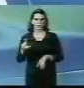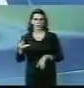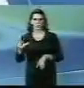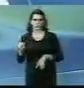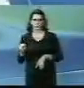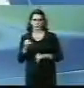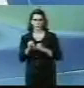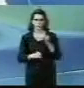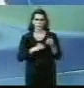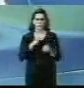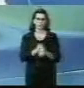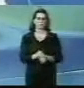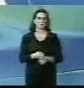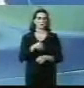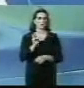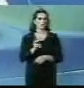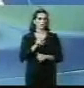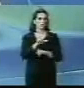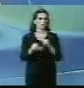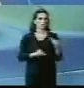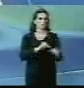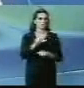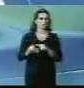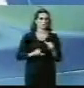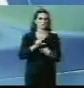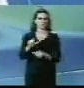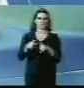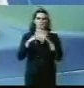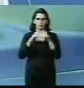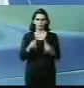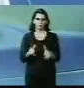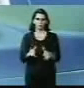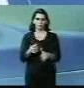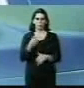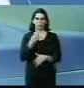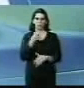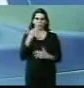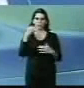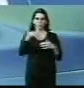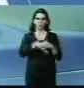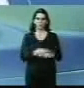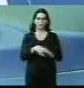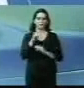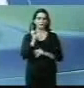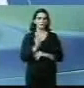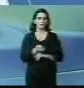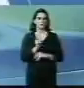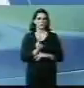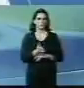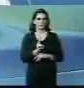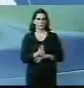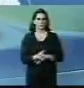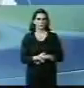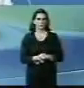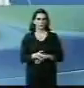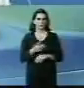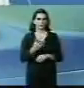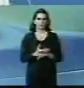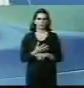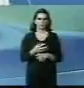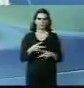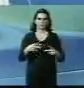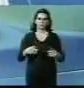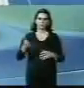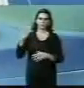que estão nele lá, constantemente mudam. Então, eu não posso devolver sempre o quê? Conteúdo muito